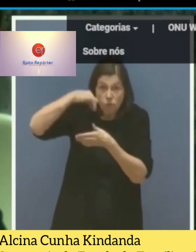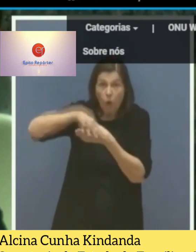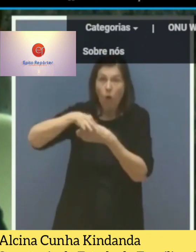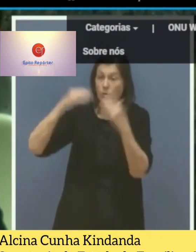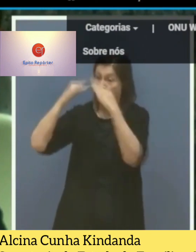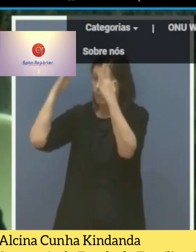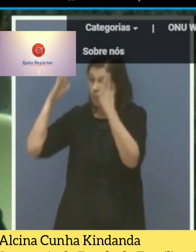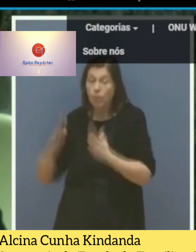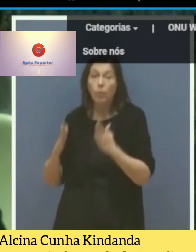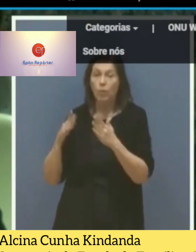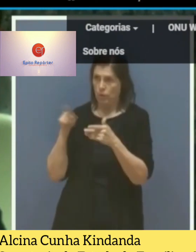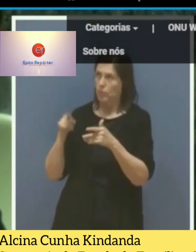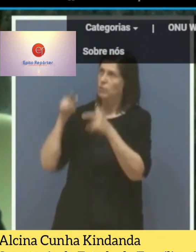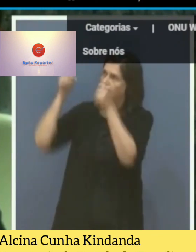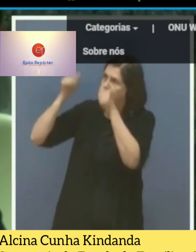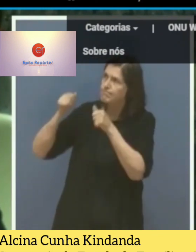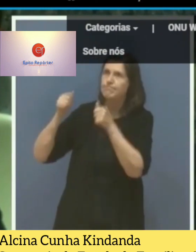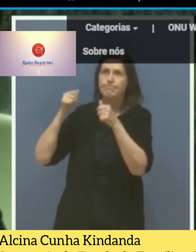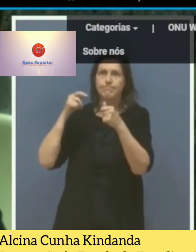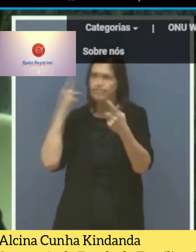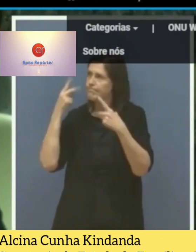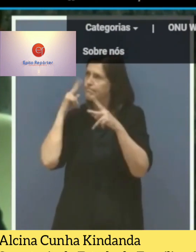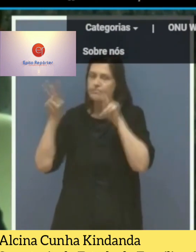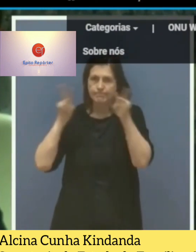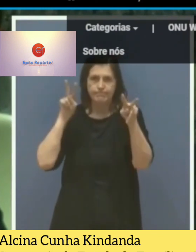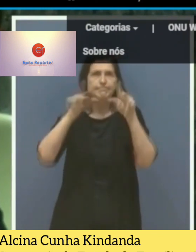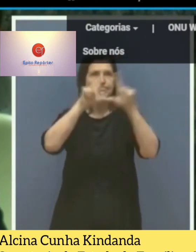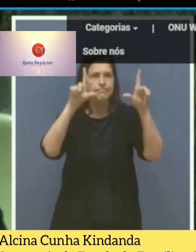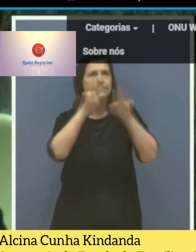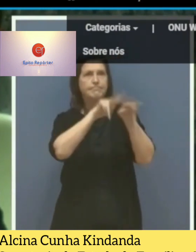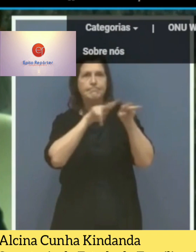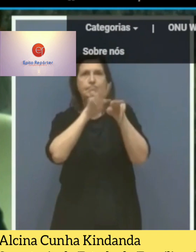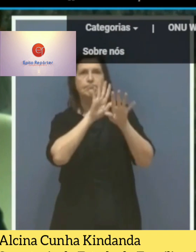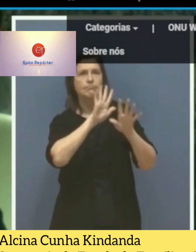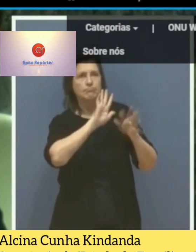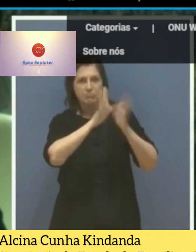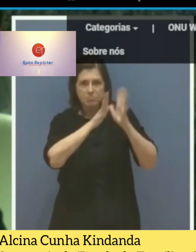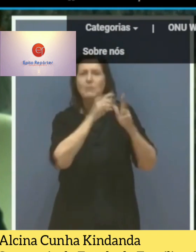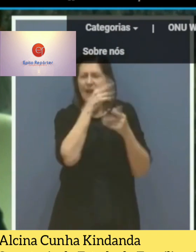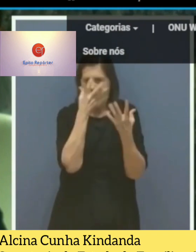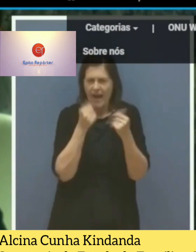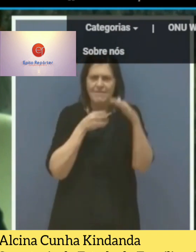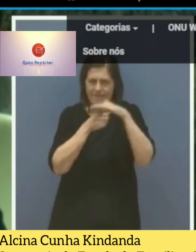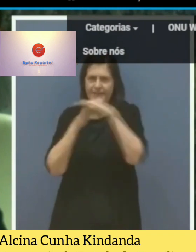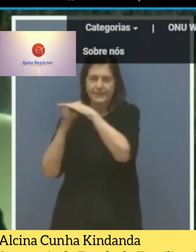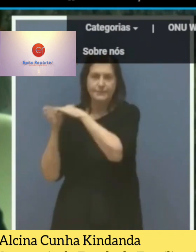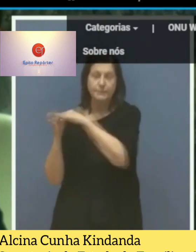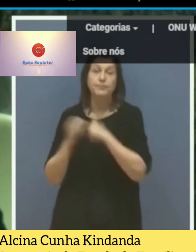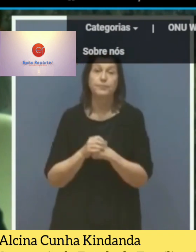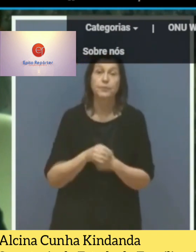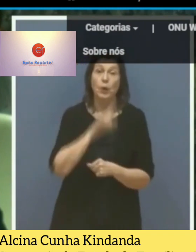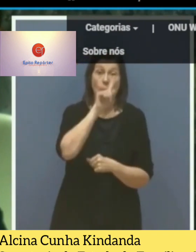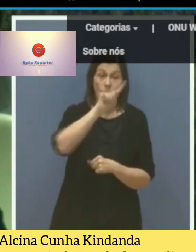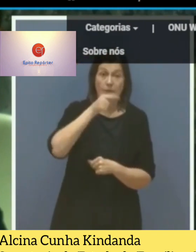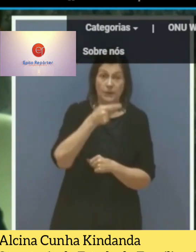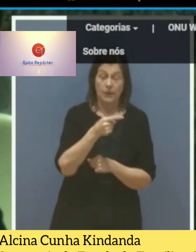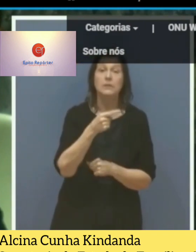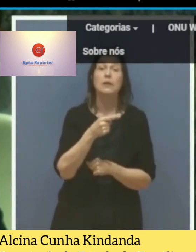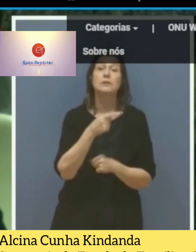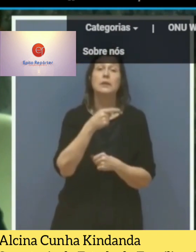seguintes domínios educação especial com a implementação de 1666 escolas inclusivas